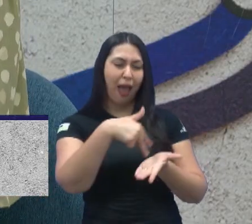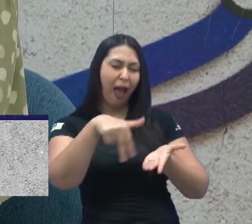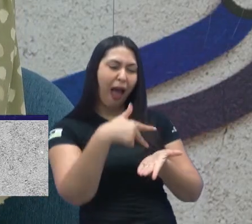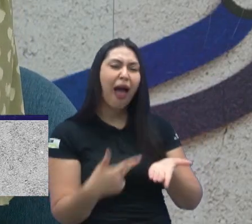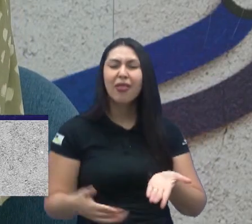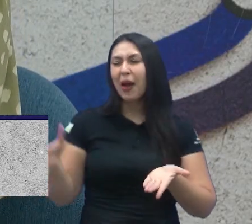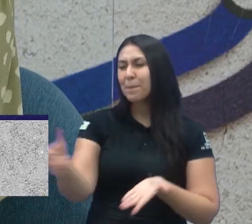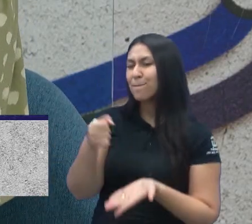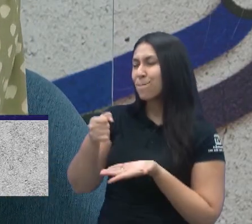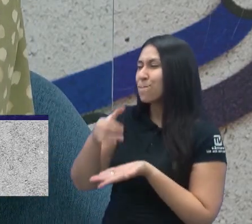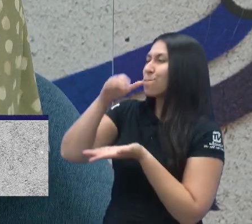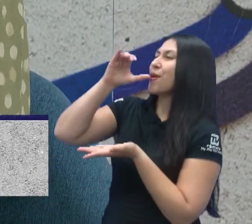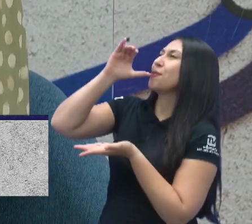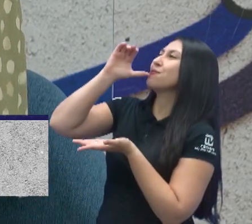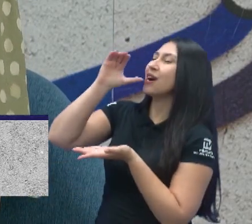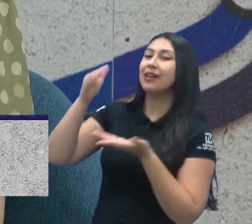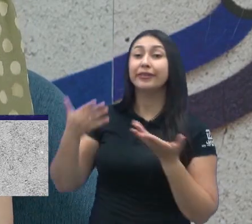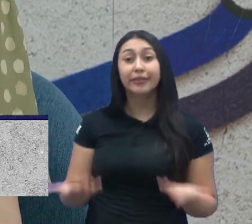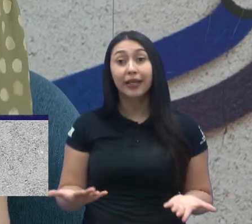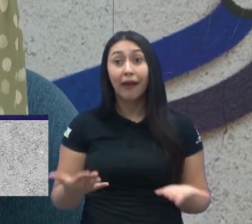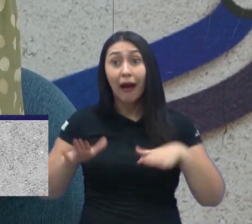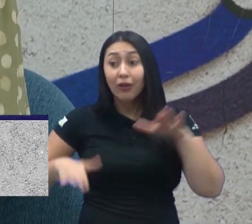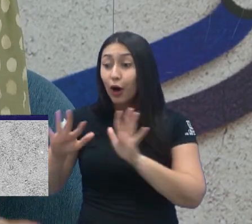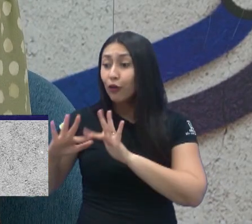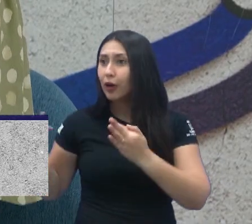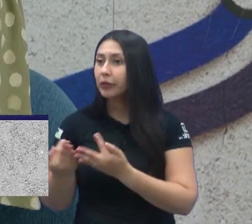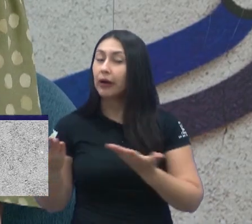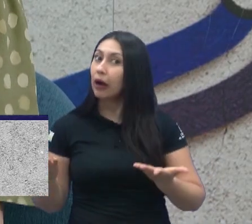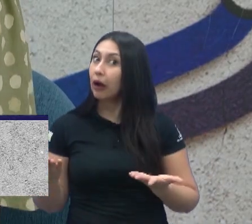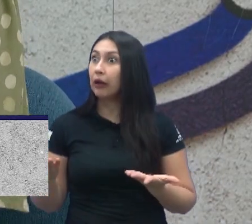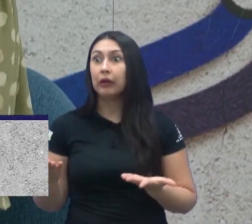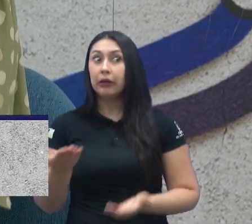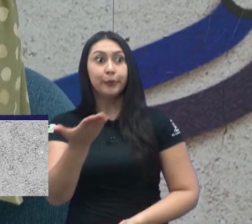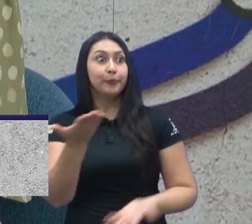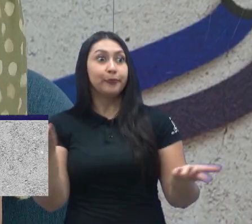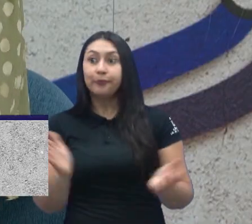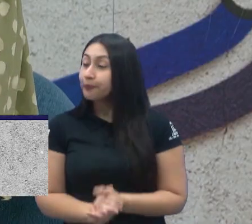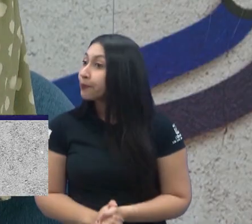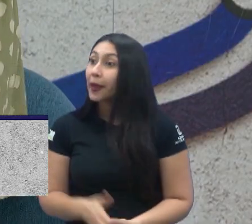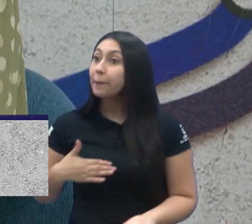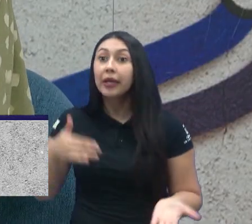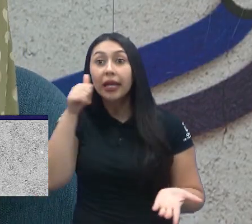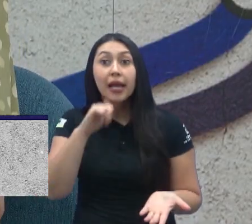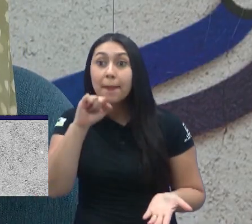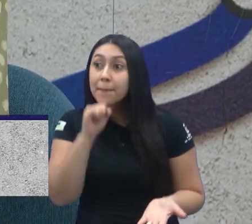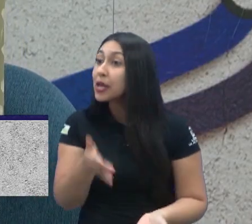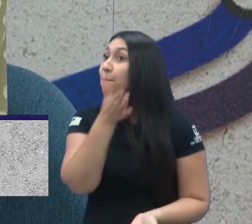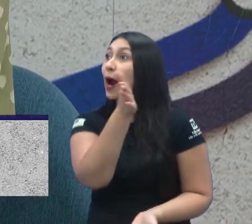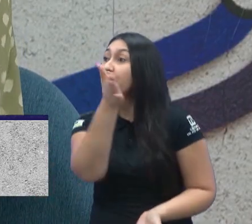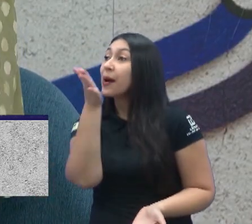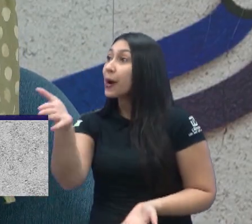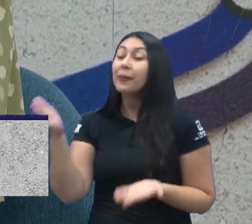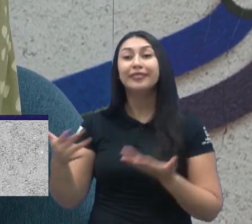cervejinha, tomar um chopp, um café, e às vezes os familiares dizerem, olha, não sei o que está acontecendo, né, minha mãe não para em casa.